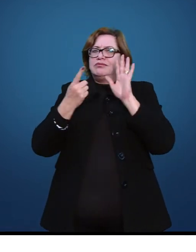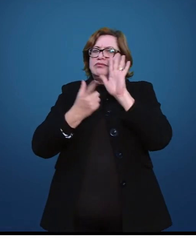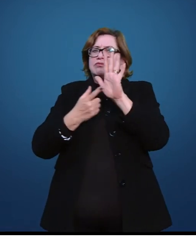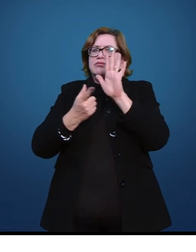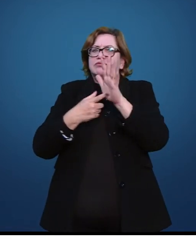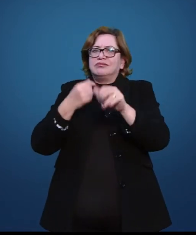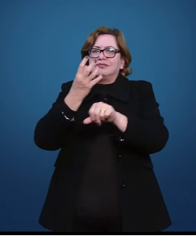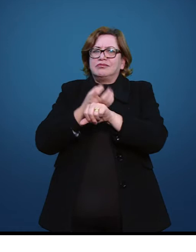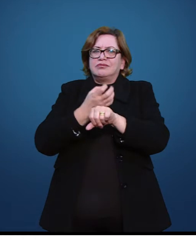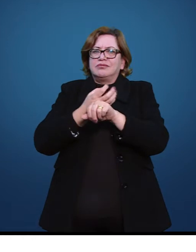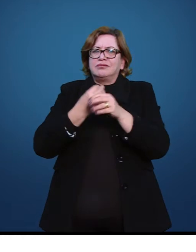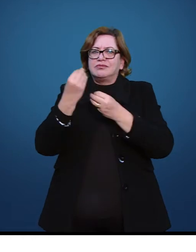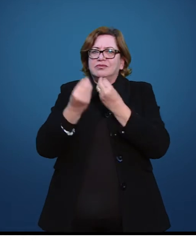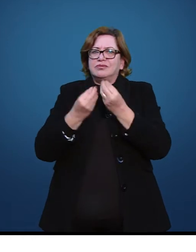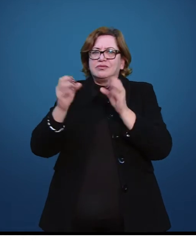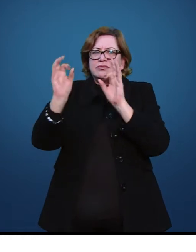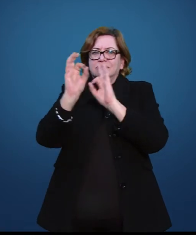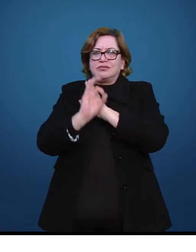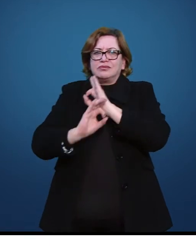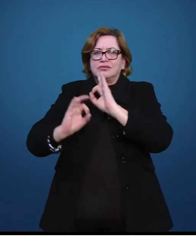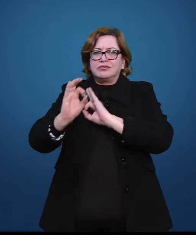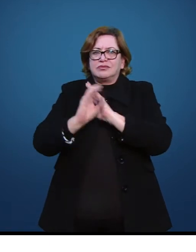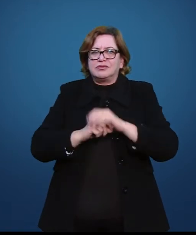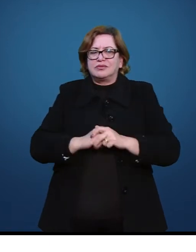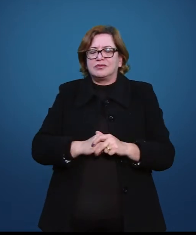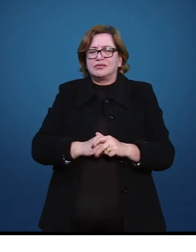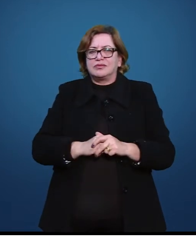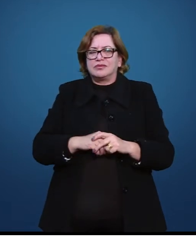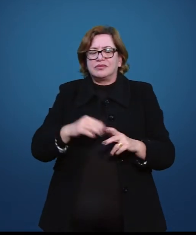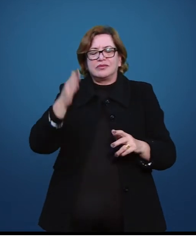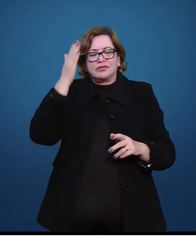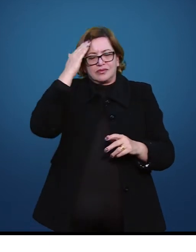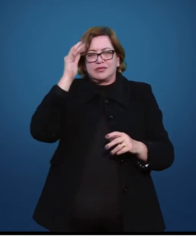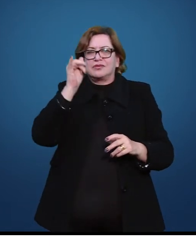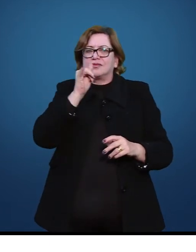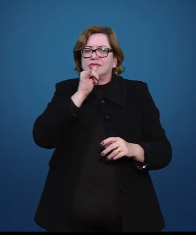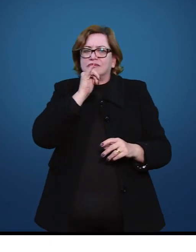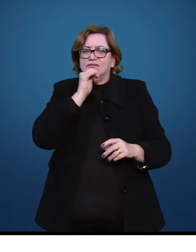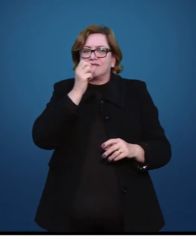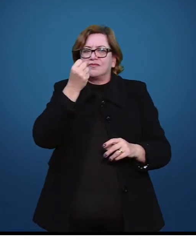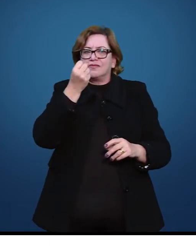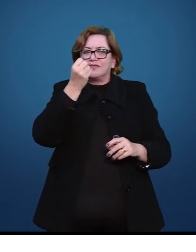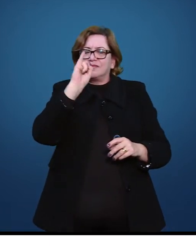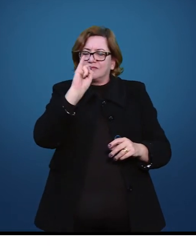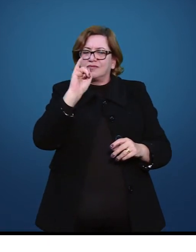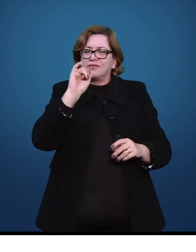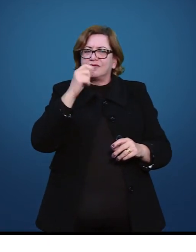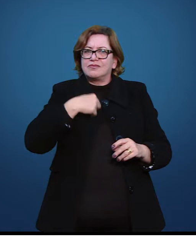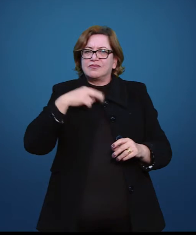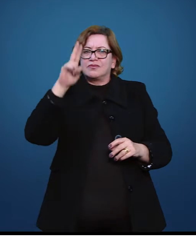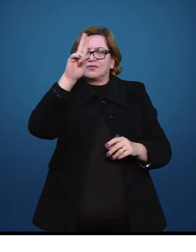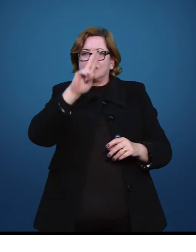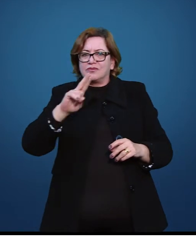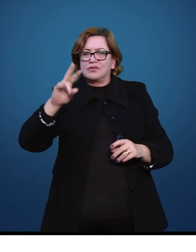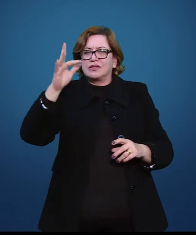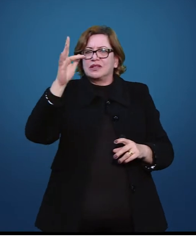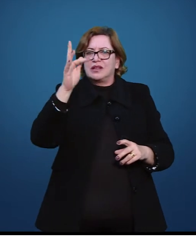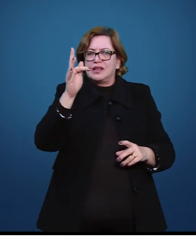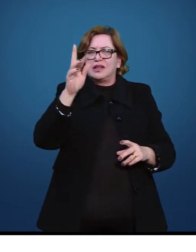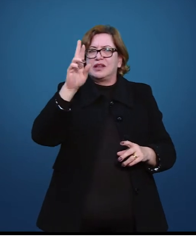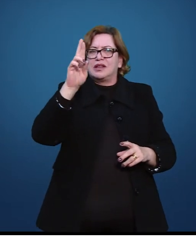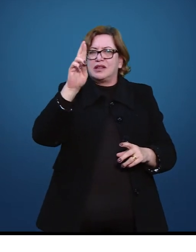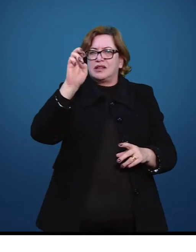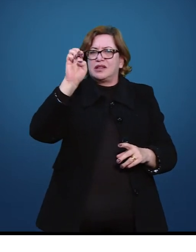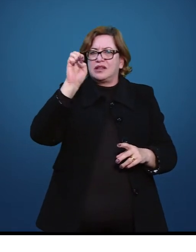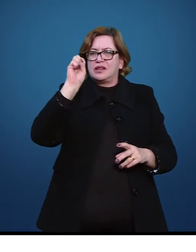apresenta, a maneira que ele estrutura. Então, nós sabemos, por exemplo, que se eu utilizar a pedagogia Freinet nas minhas aulas, eu vou